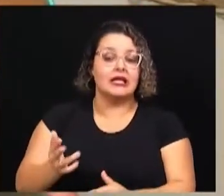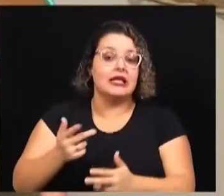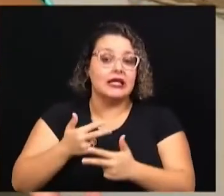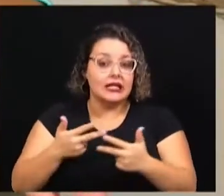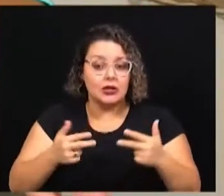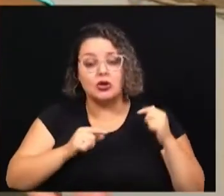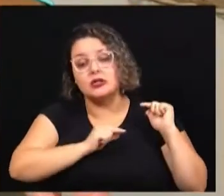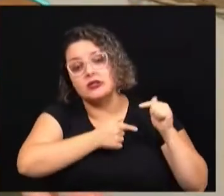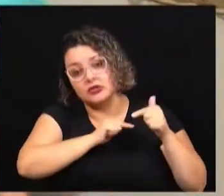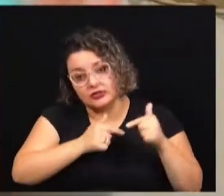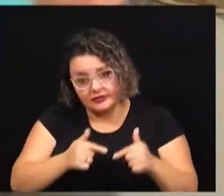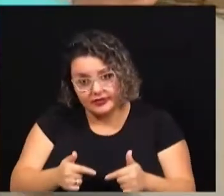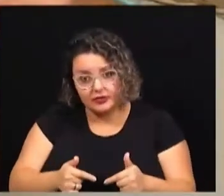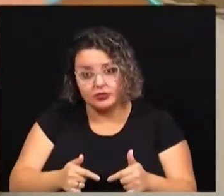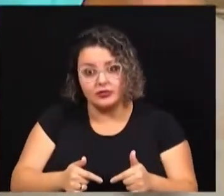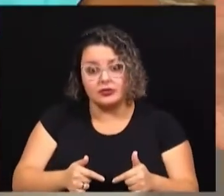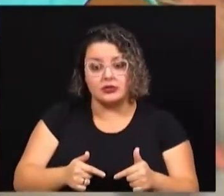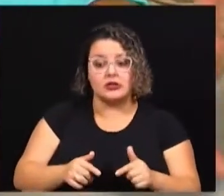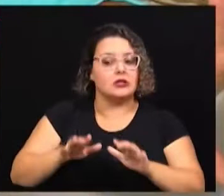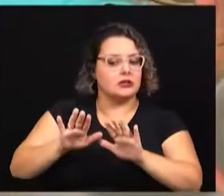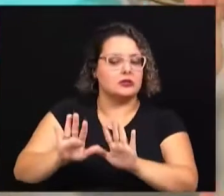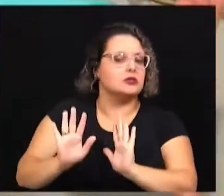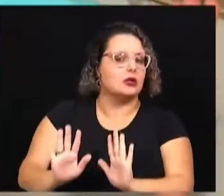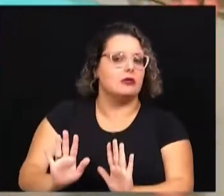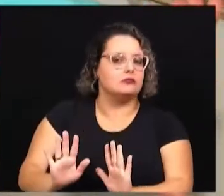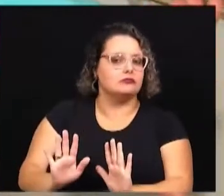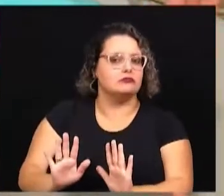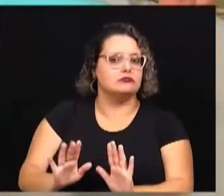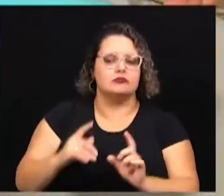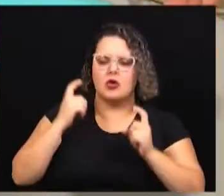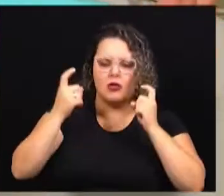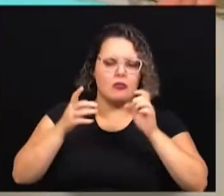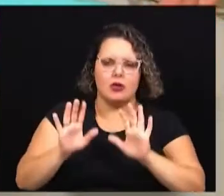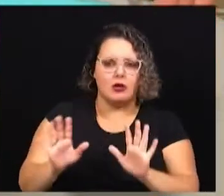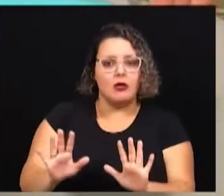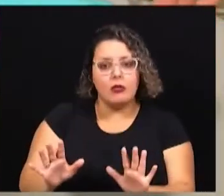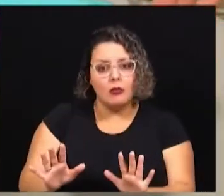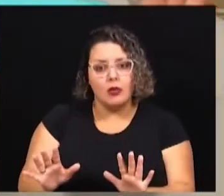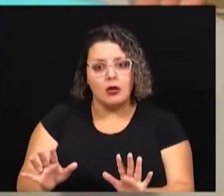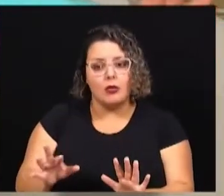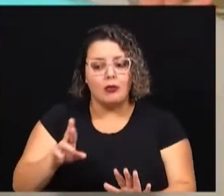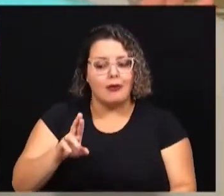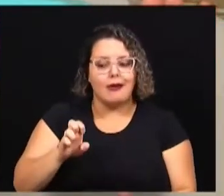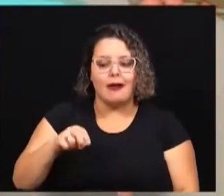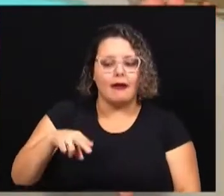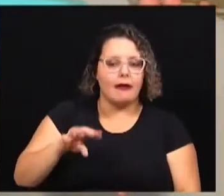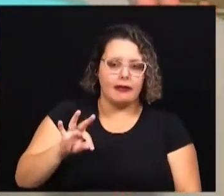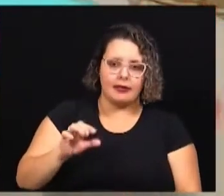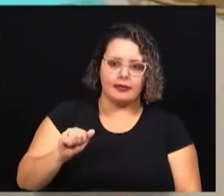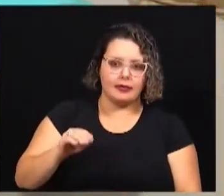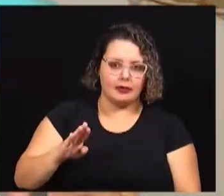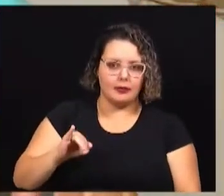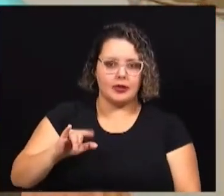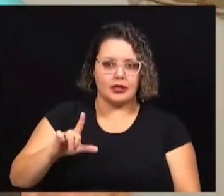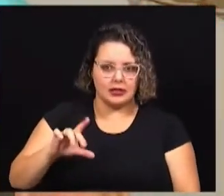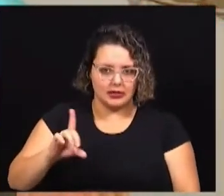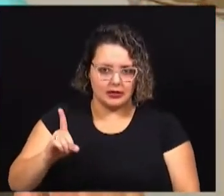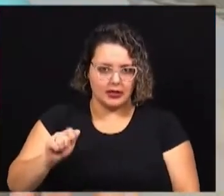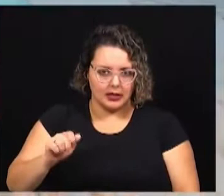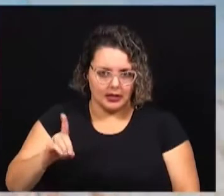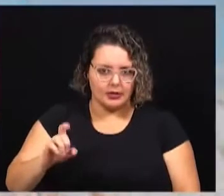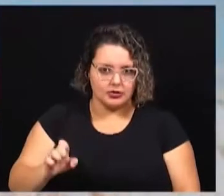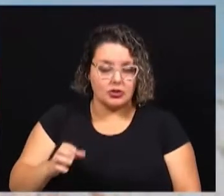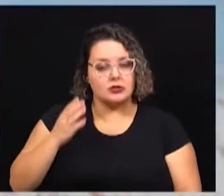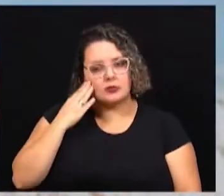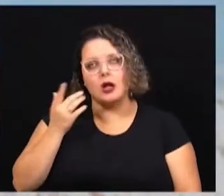coisa conservadora e deixa lá. Não se preocupe tanto com a rentabilidade. É mais importante saber